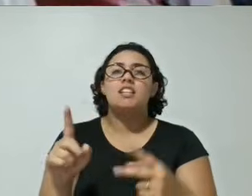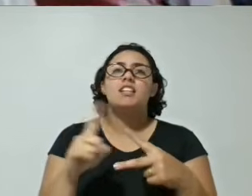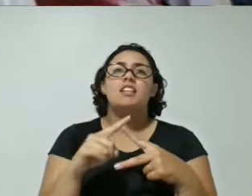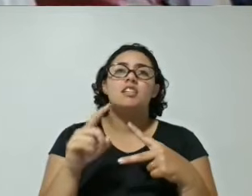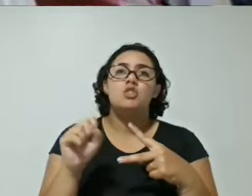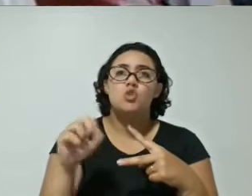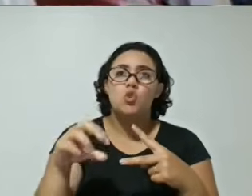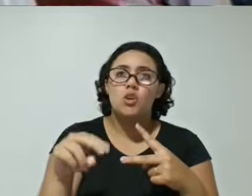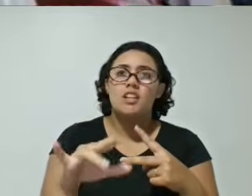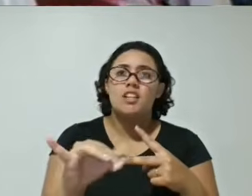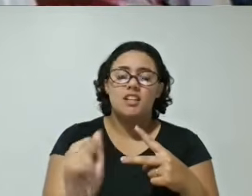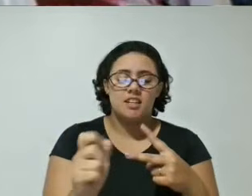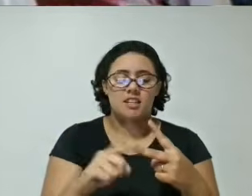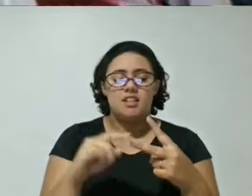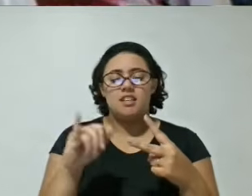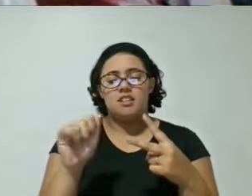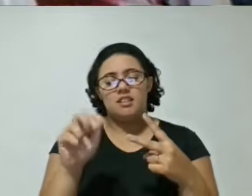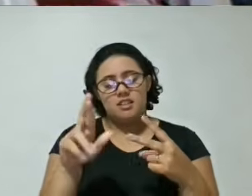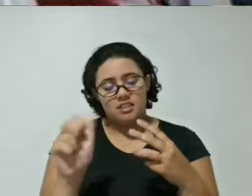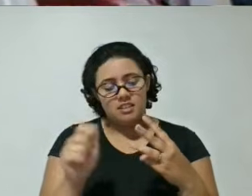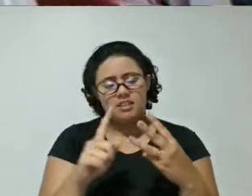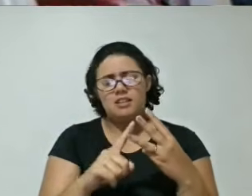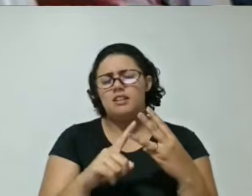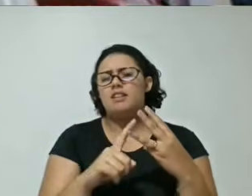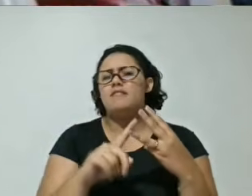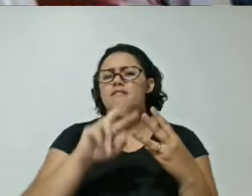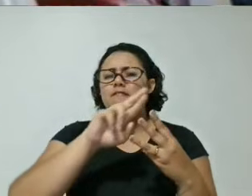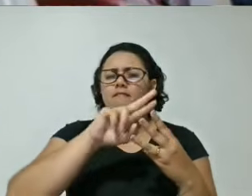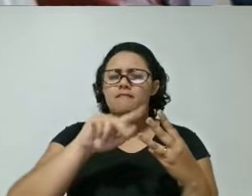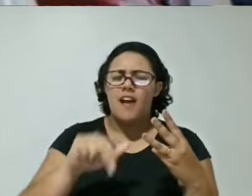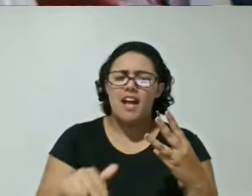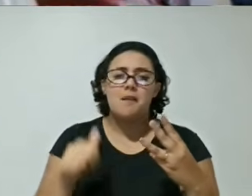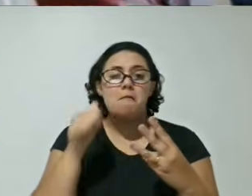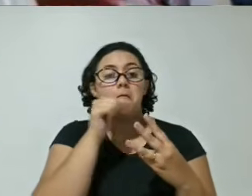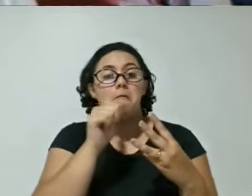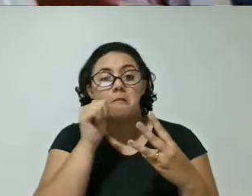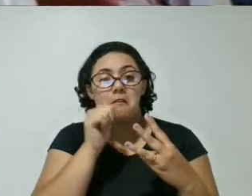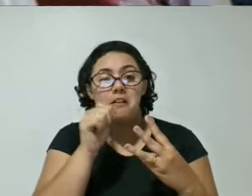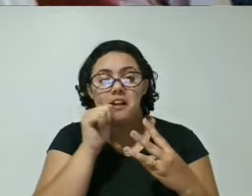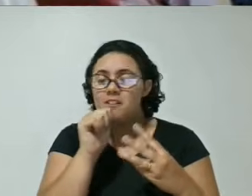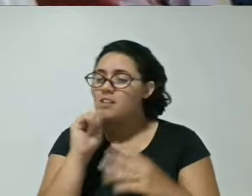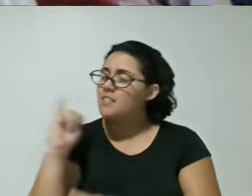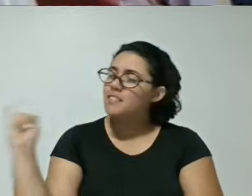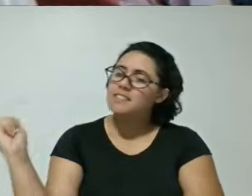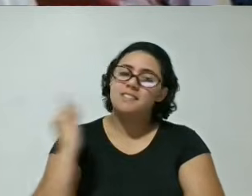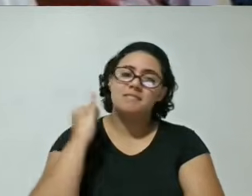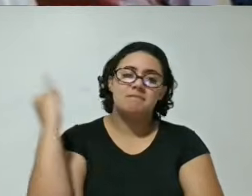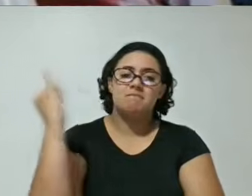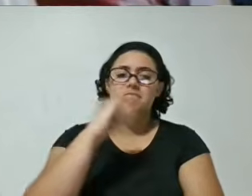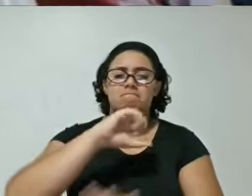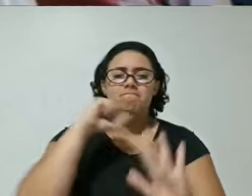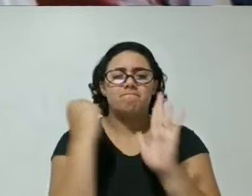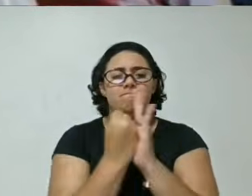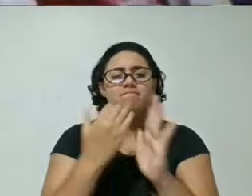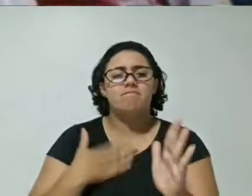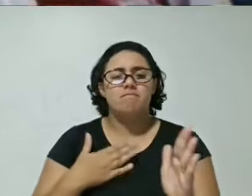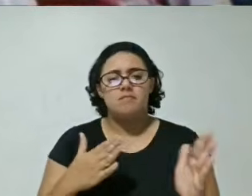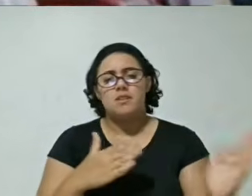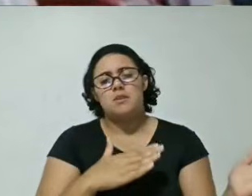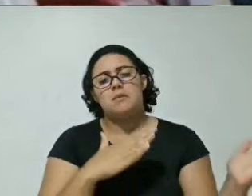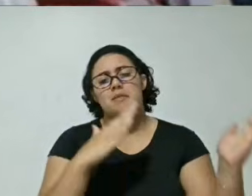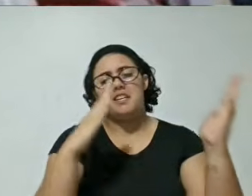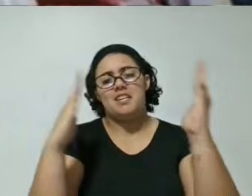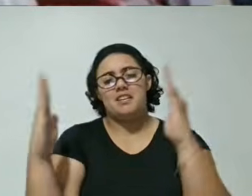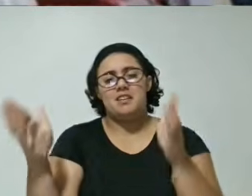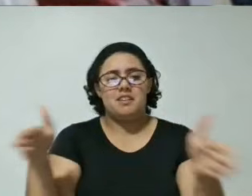Iara, né? Iraci não estava ainda. Essas três figuras fundamentais, assim, que marcaram minha passagem por lá